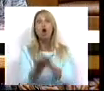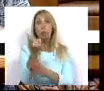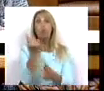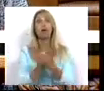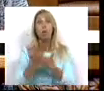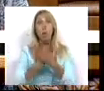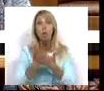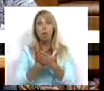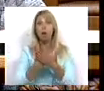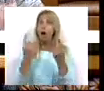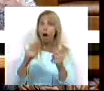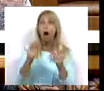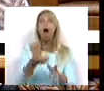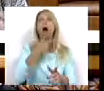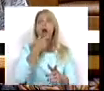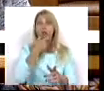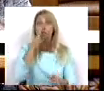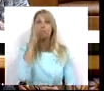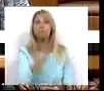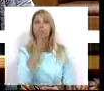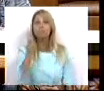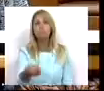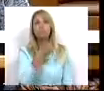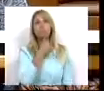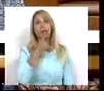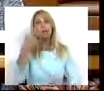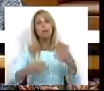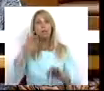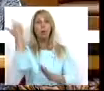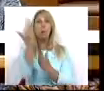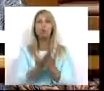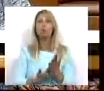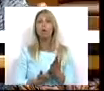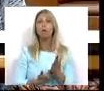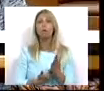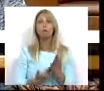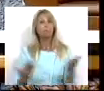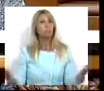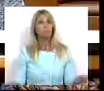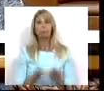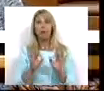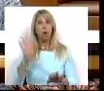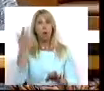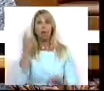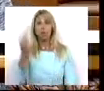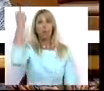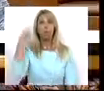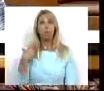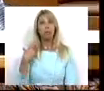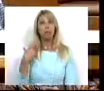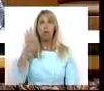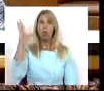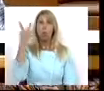económica só existirá com a aplicação da decisão do Tribunal Constitucional. Foi o que aconteceu no ano passado com a declaração